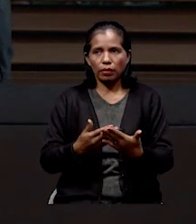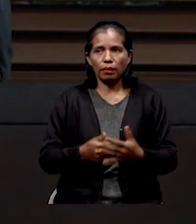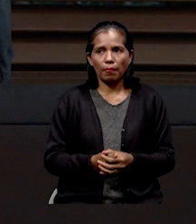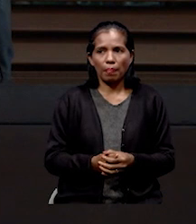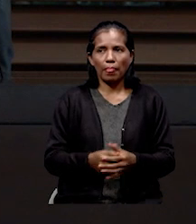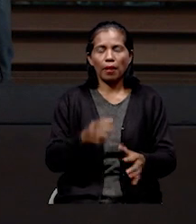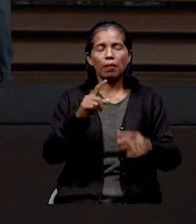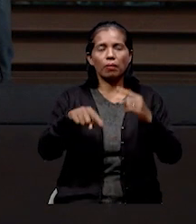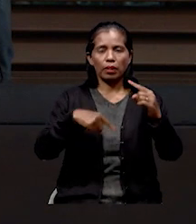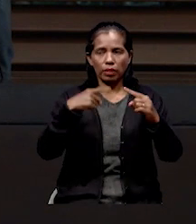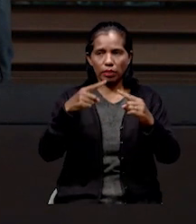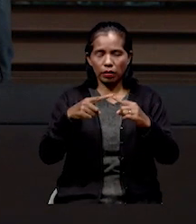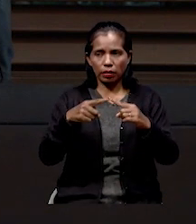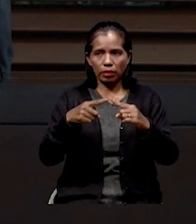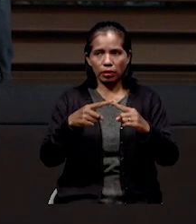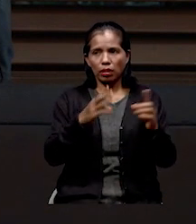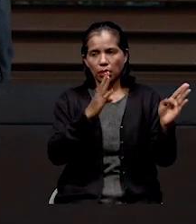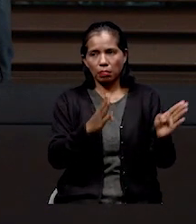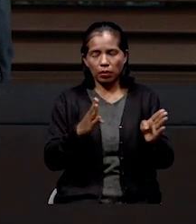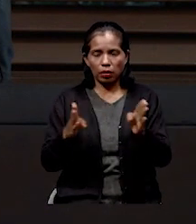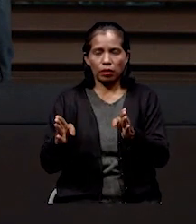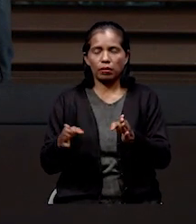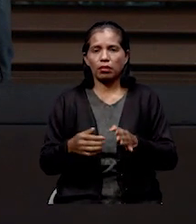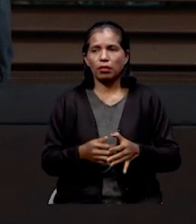quando vai ir a processo